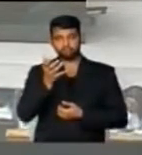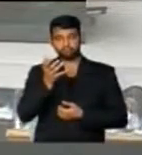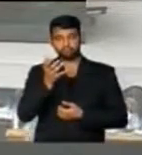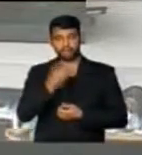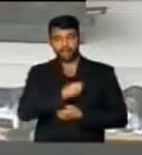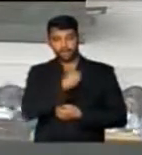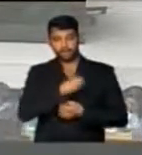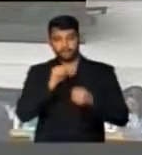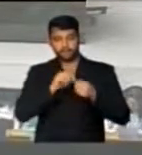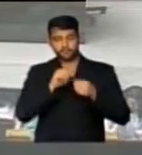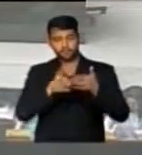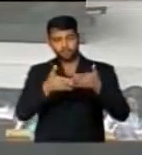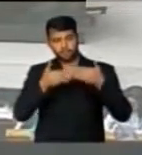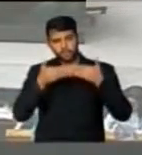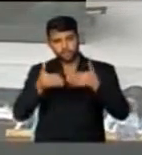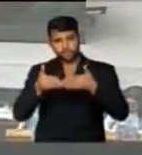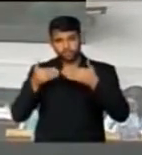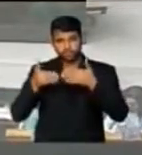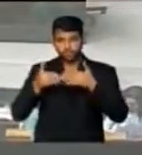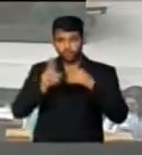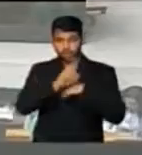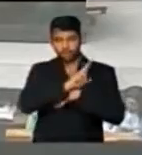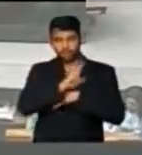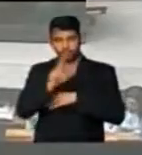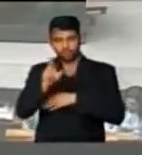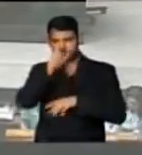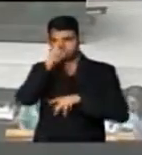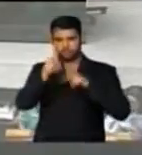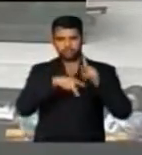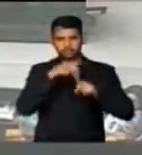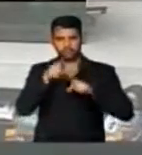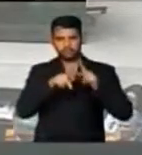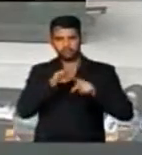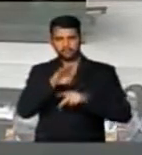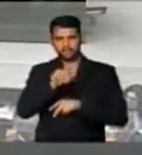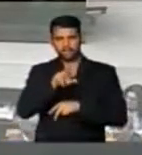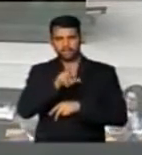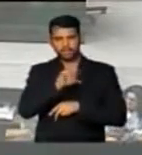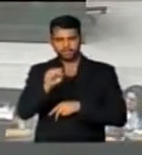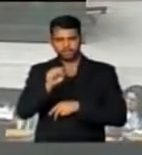aqui fazer um apelo em nome do povo de Barreiros.